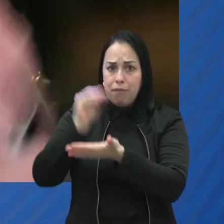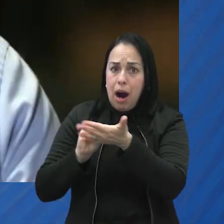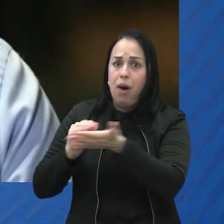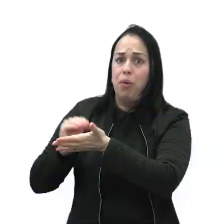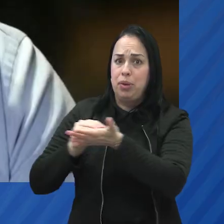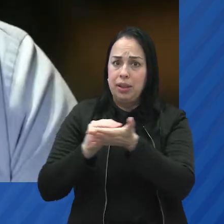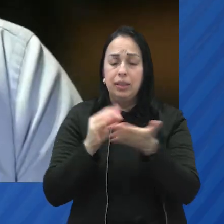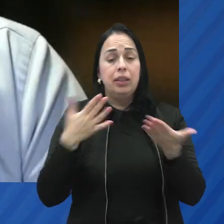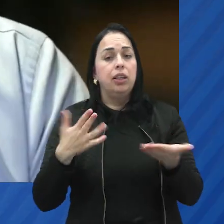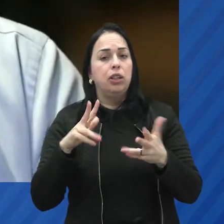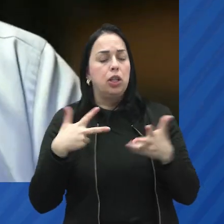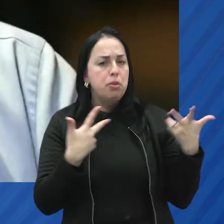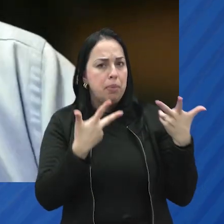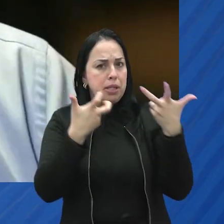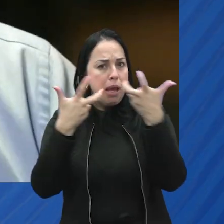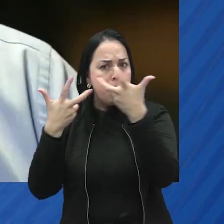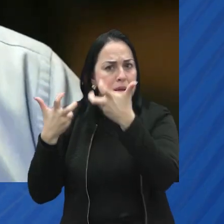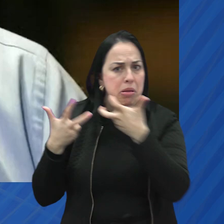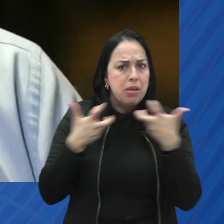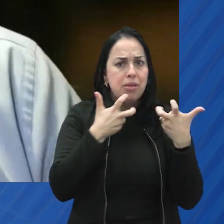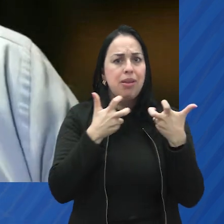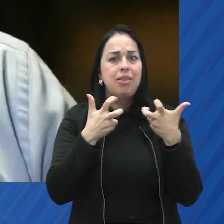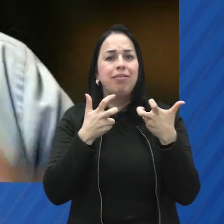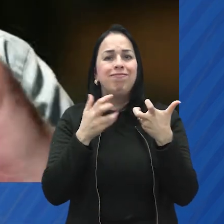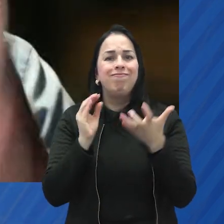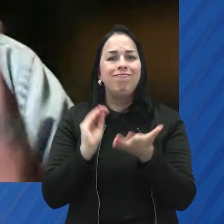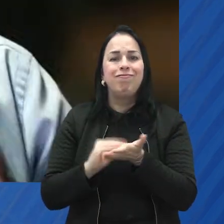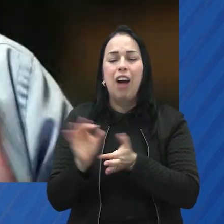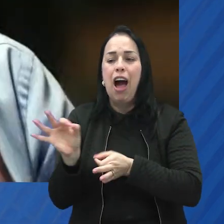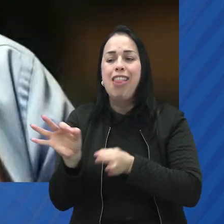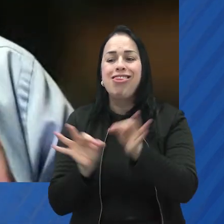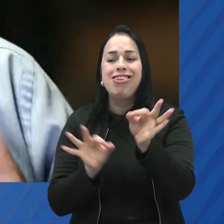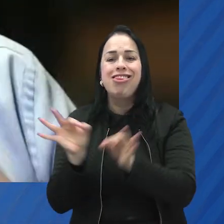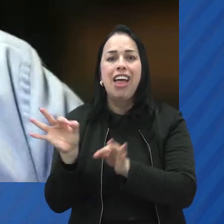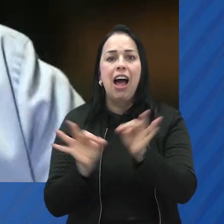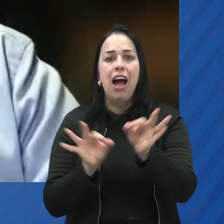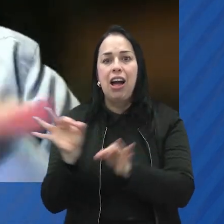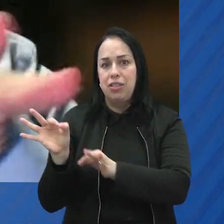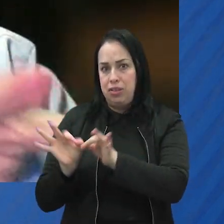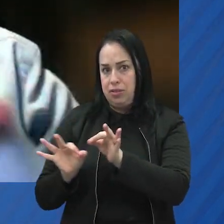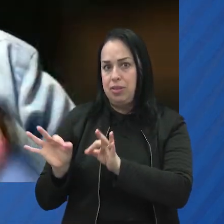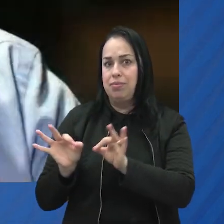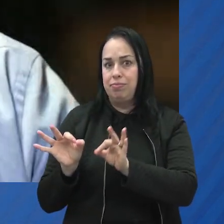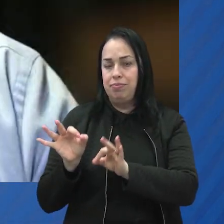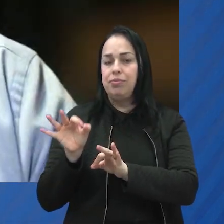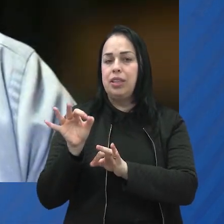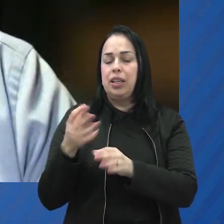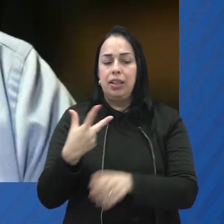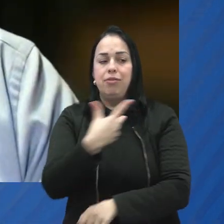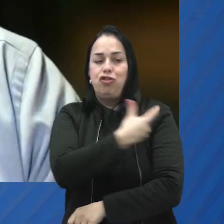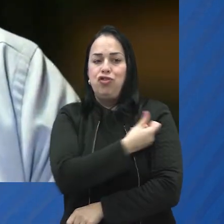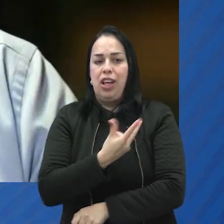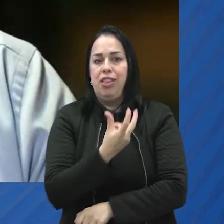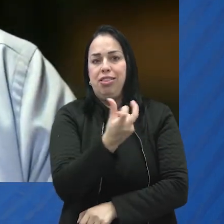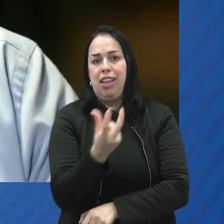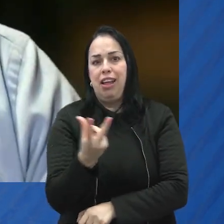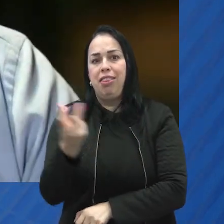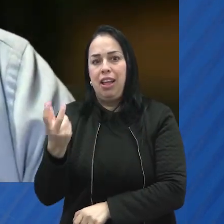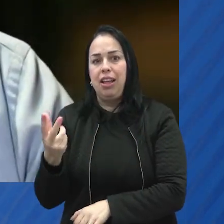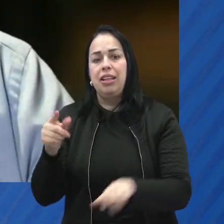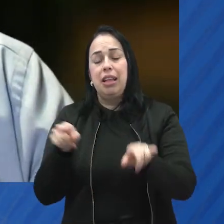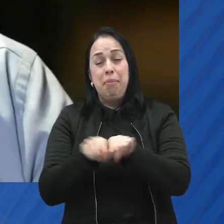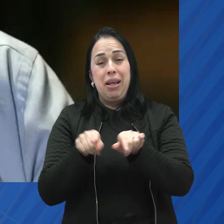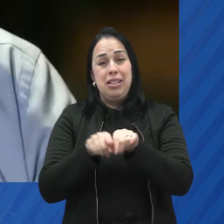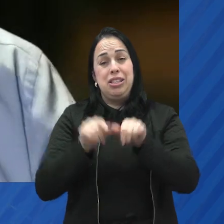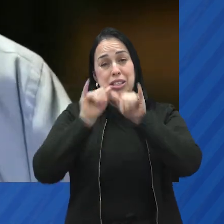quanto federal. A gente observa também uma desorganização das redes municipais de distribuição e